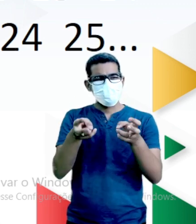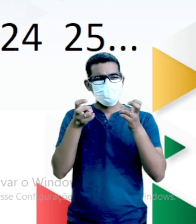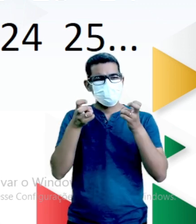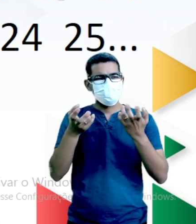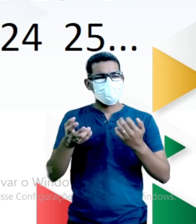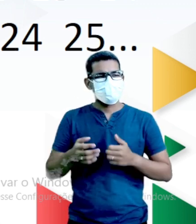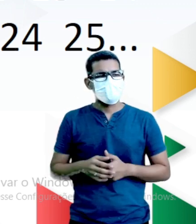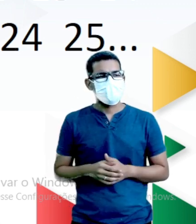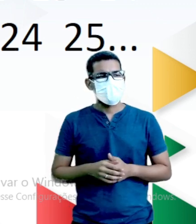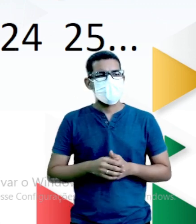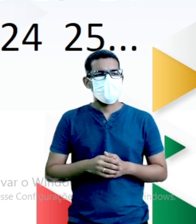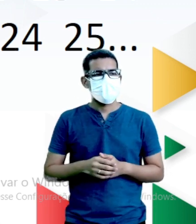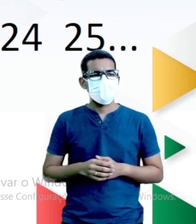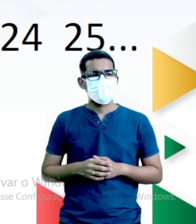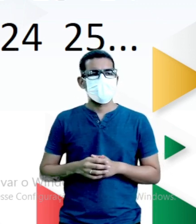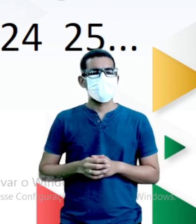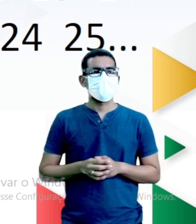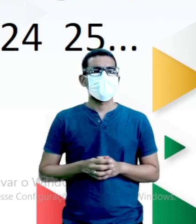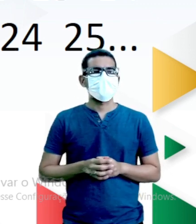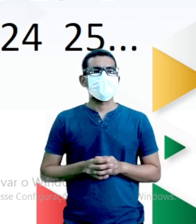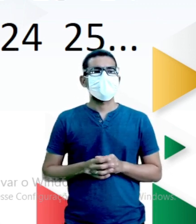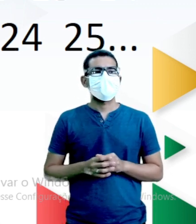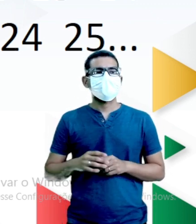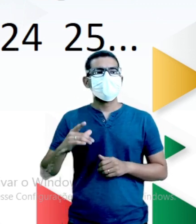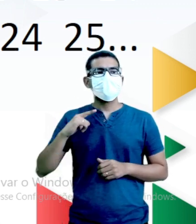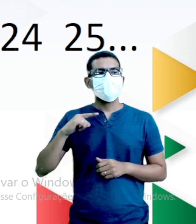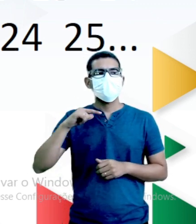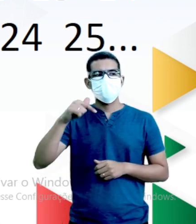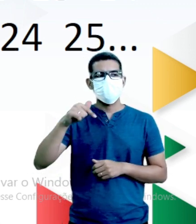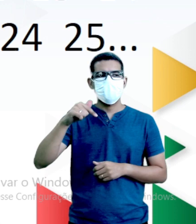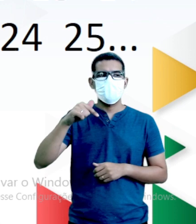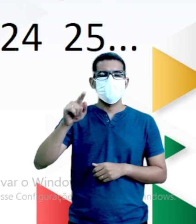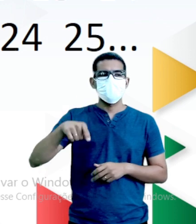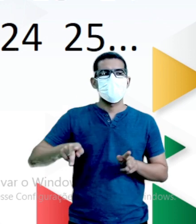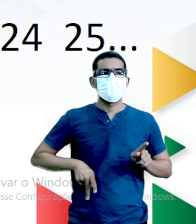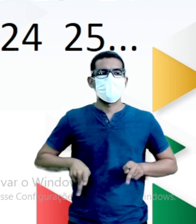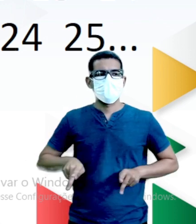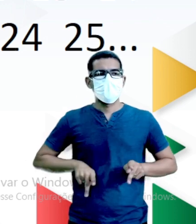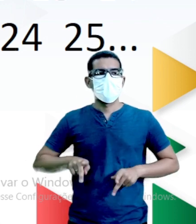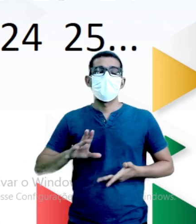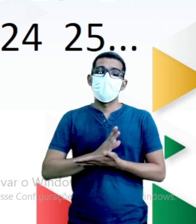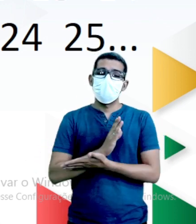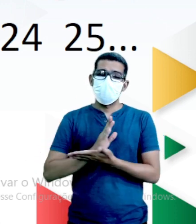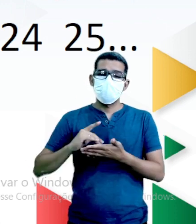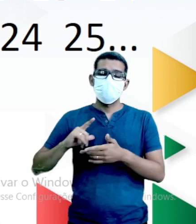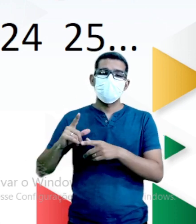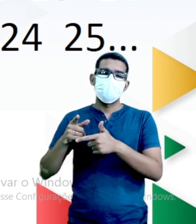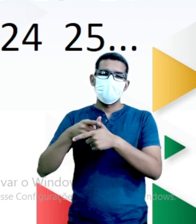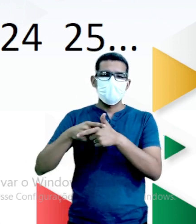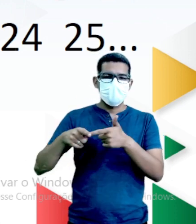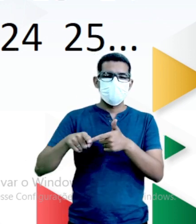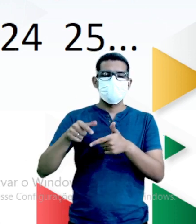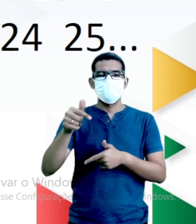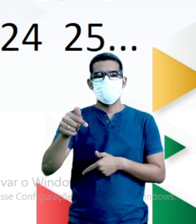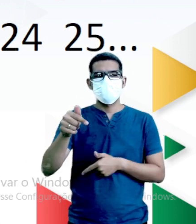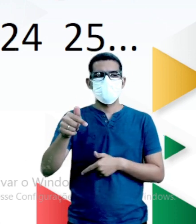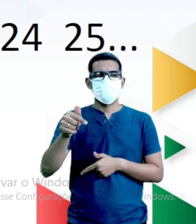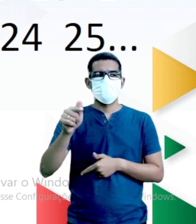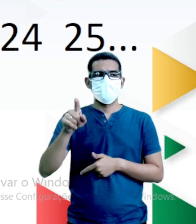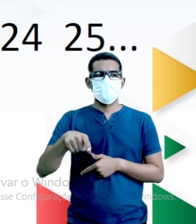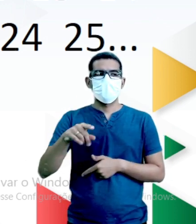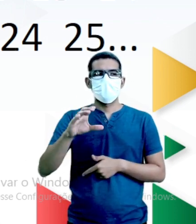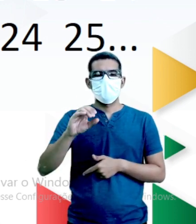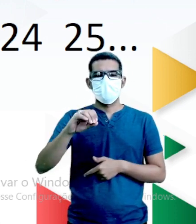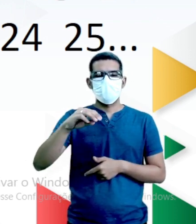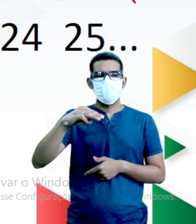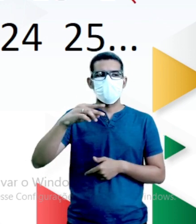porque divide só ele e o 1. Agora, tem números que é múltiplo de 7, que não são primos, são compostos. Por exemplo,